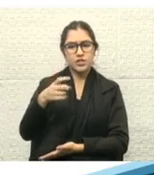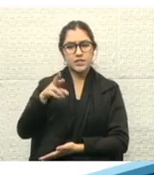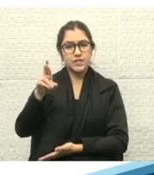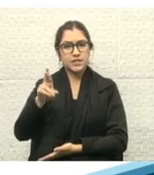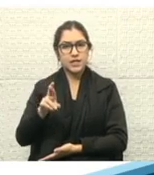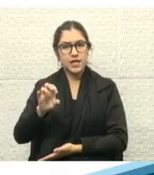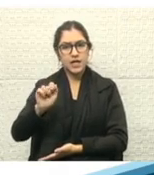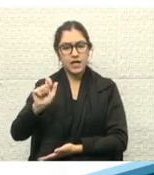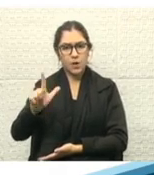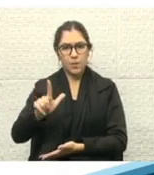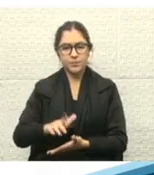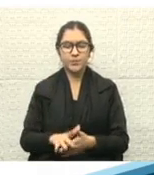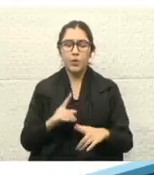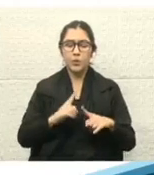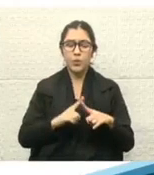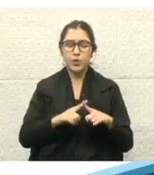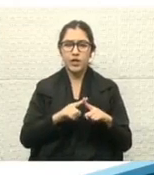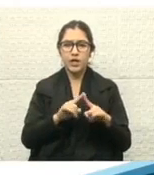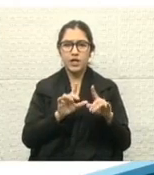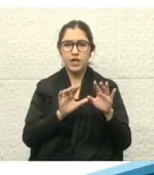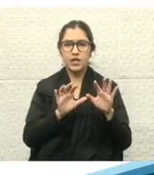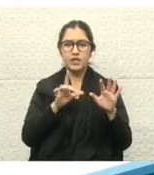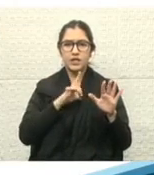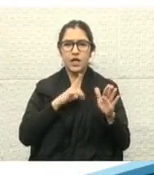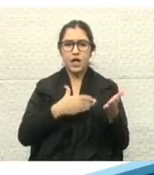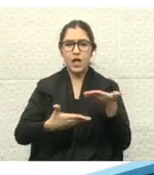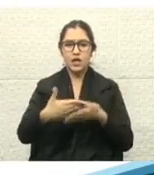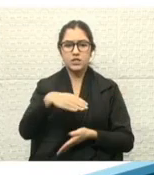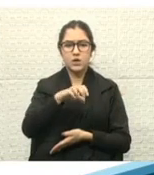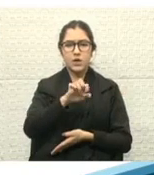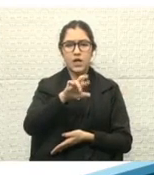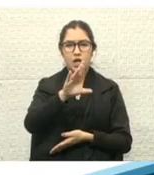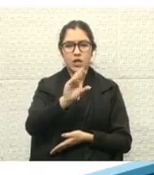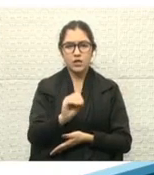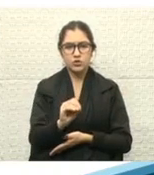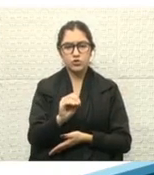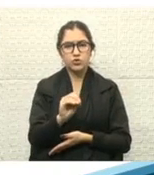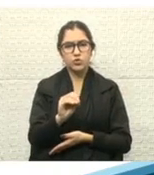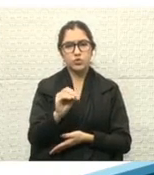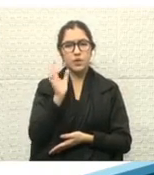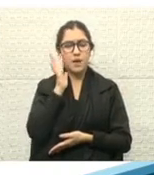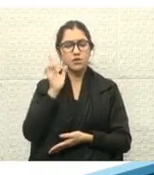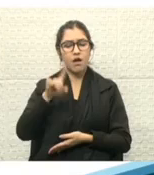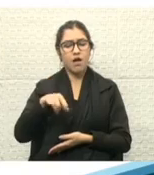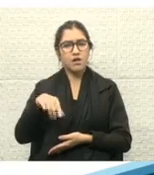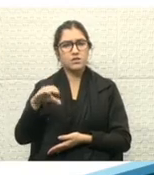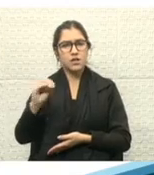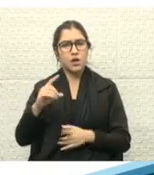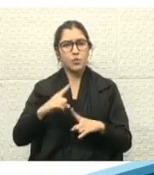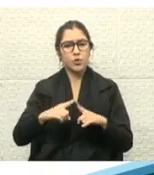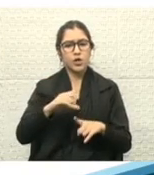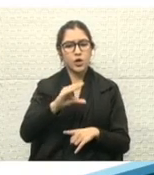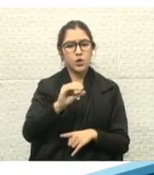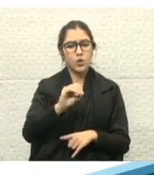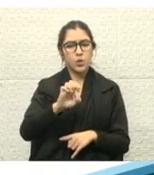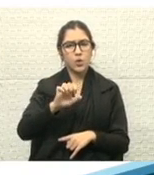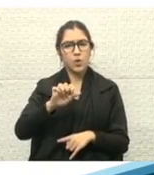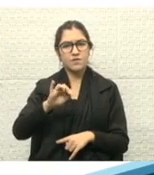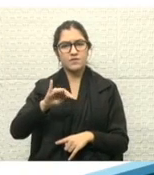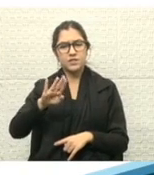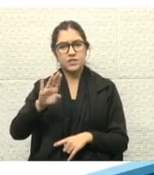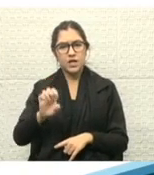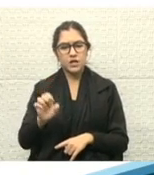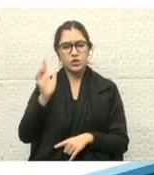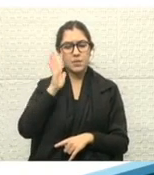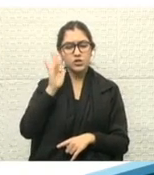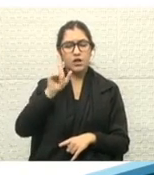real, porque o deslocamento em relação ao eixo imaginário é 0, porque o coeficiente, essa parte